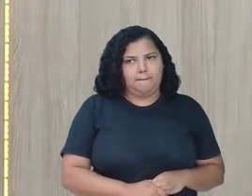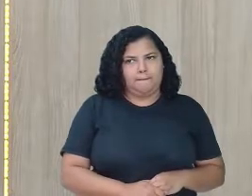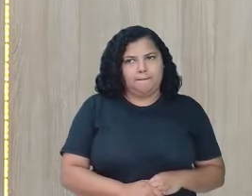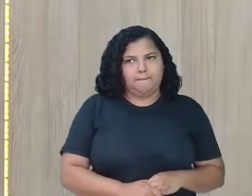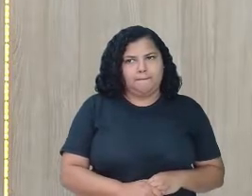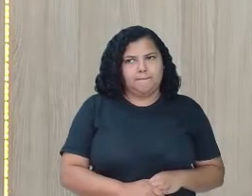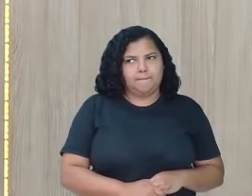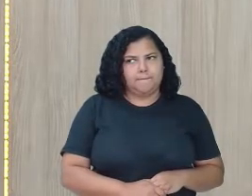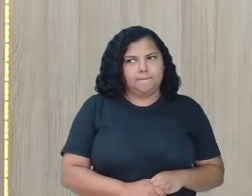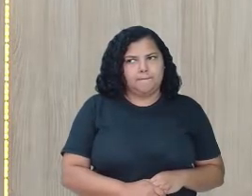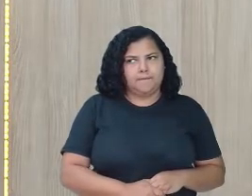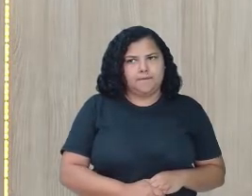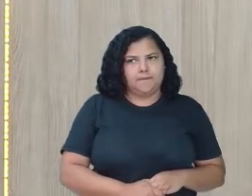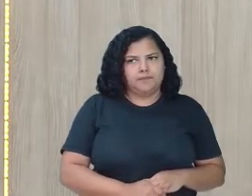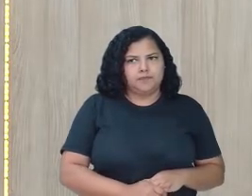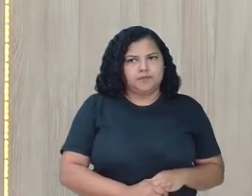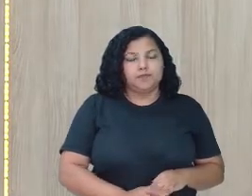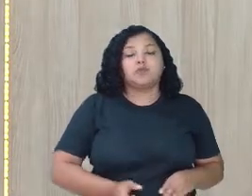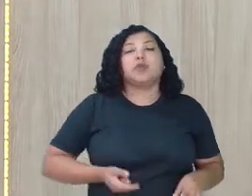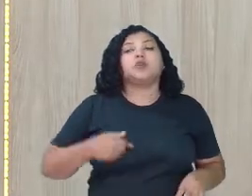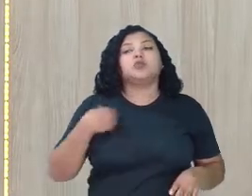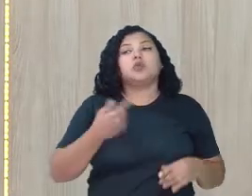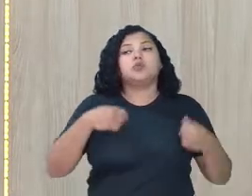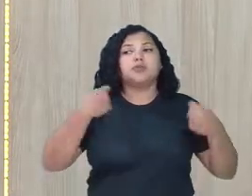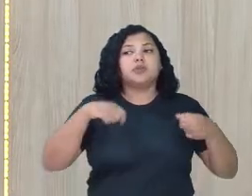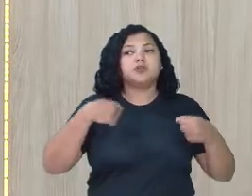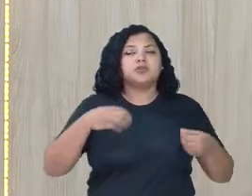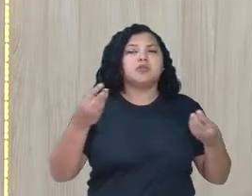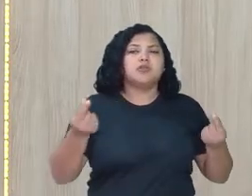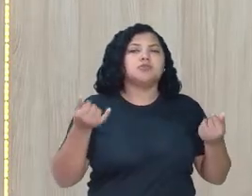eu acho que a gente precisa